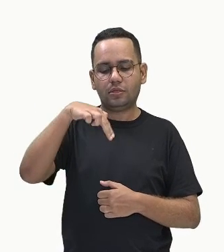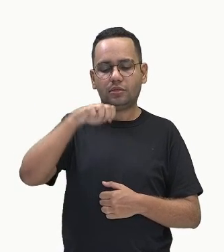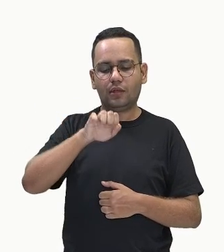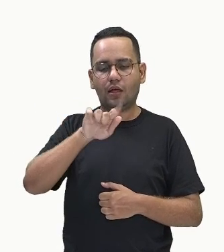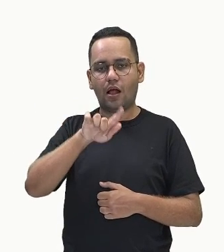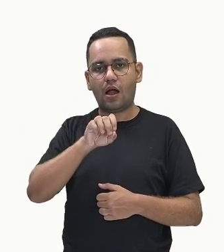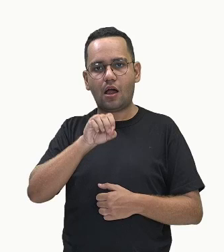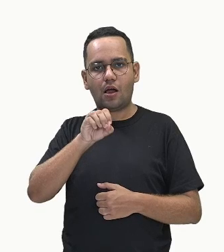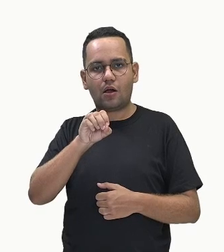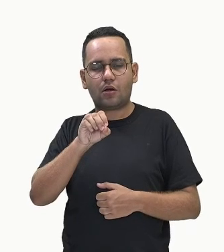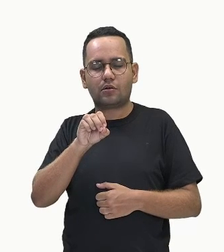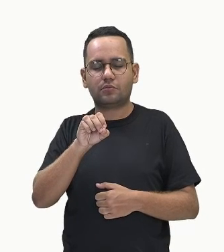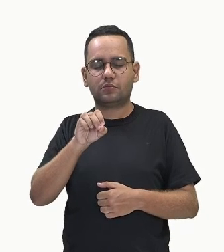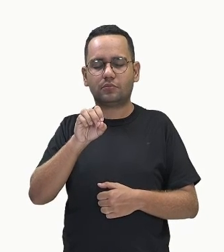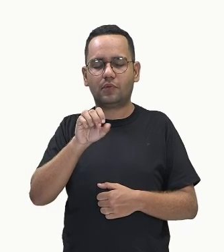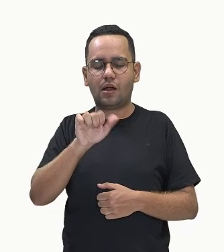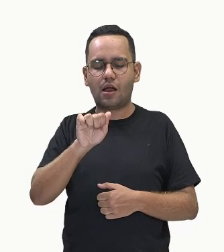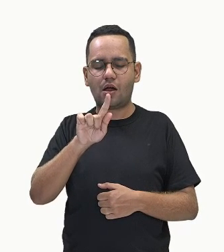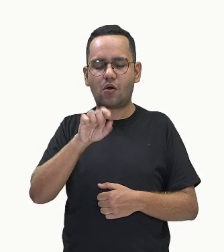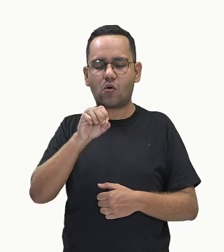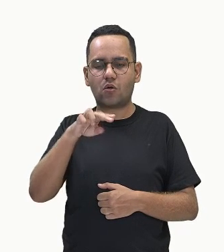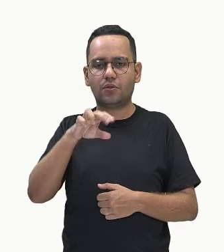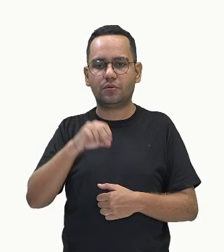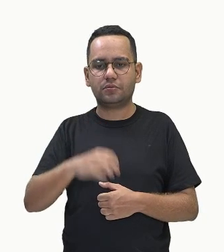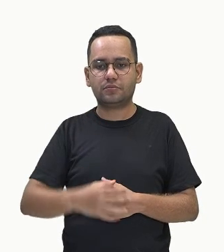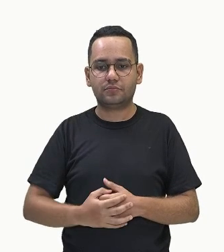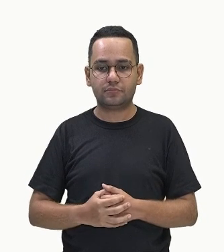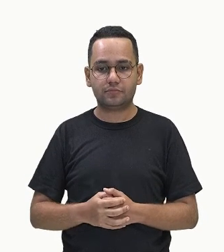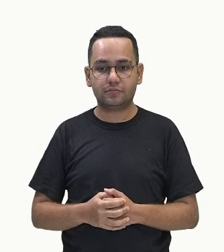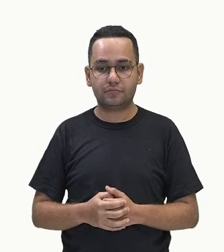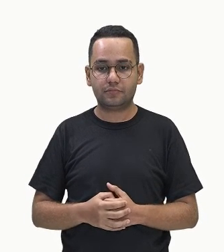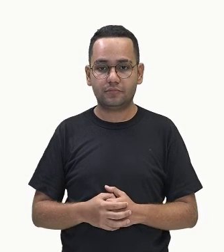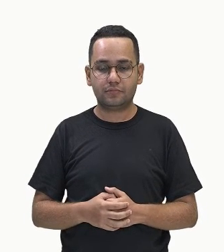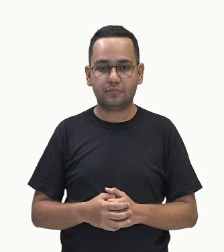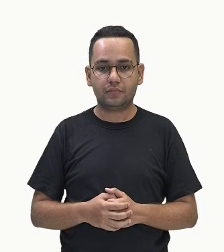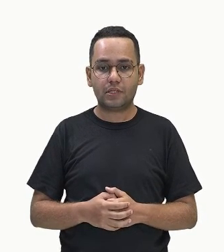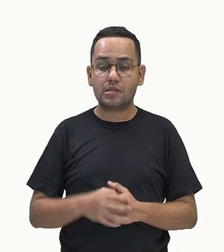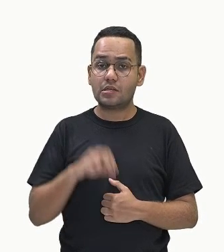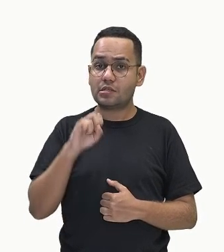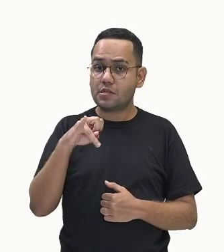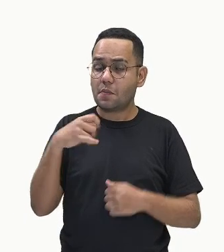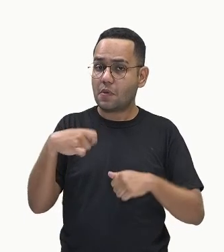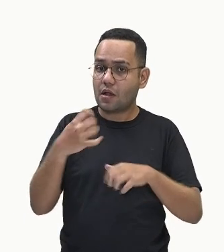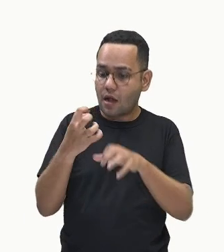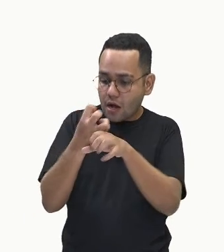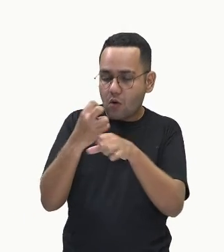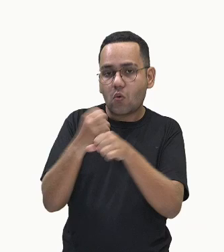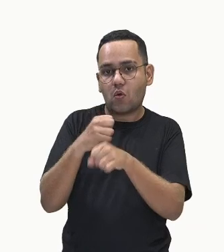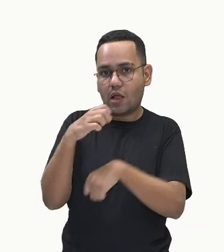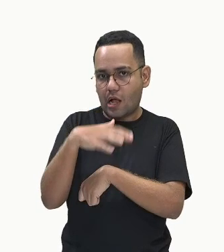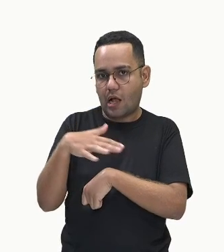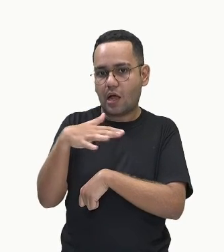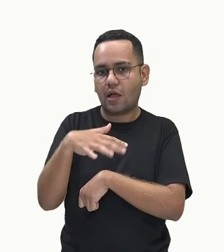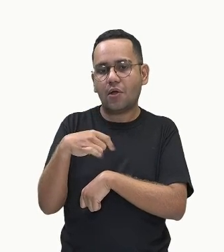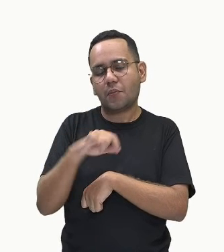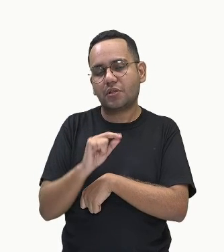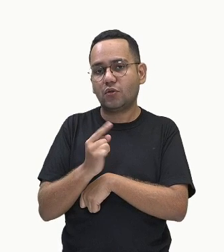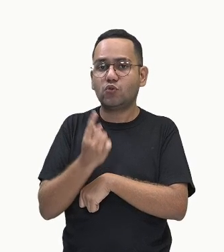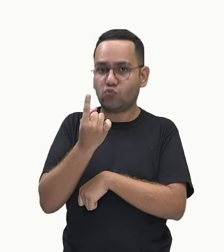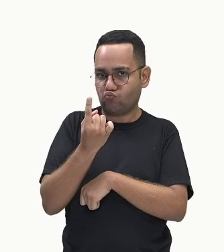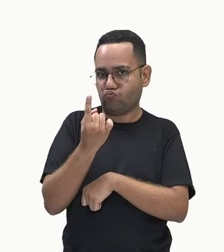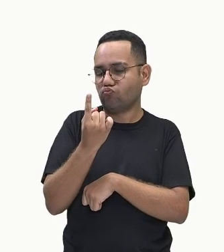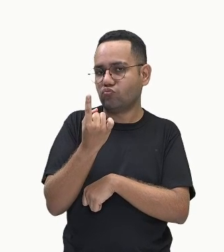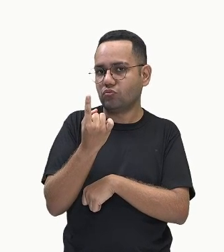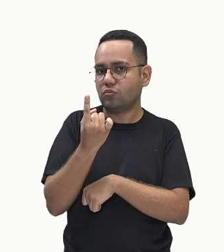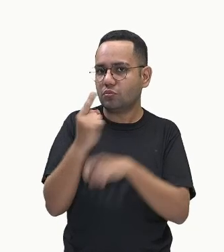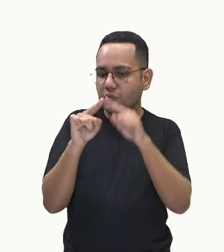Ou seja, para calcular a área dessa figura, basta eu calcular a área de um triângulo, certo?